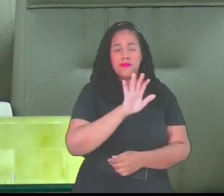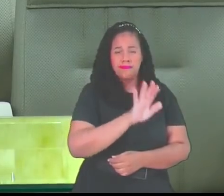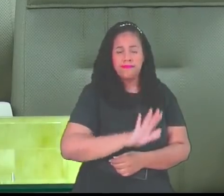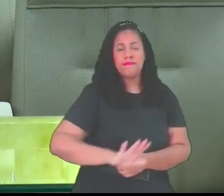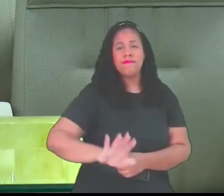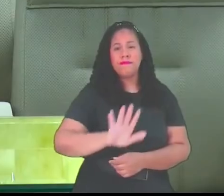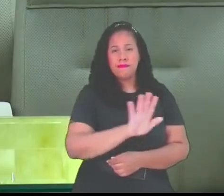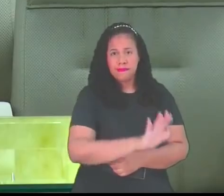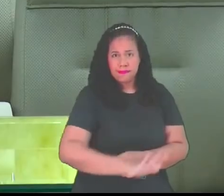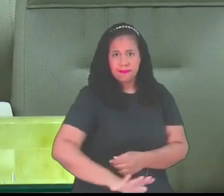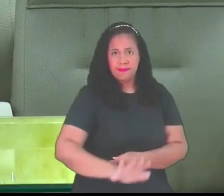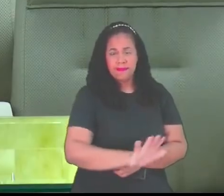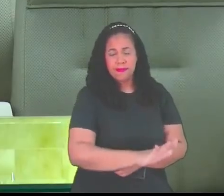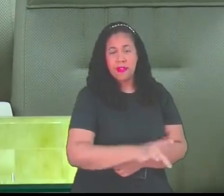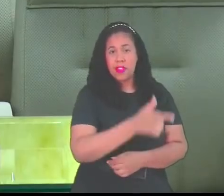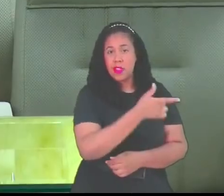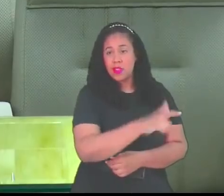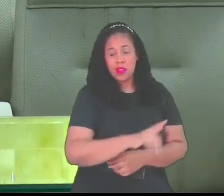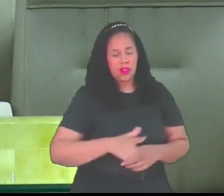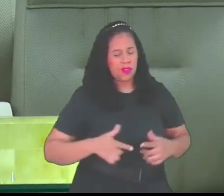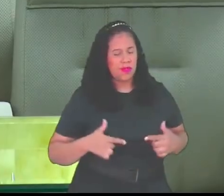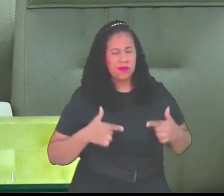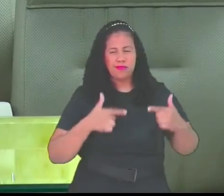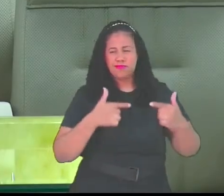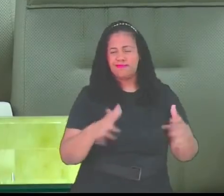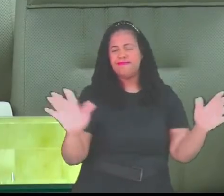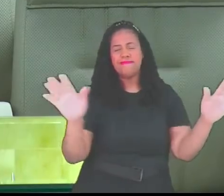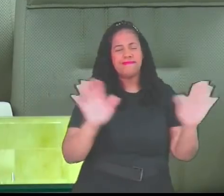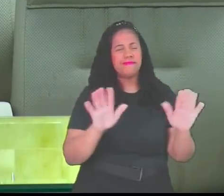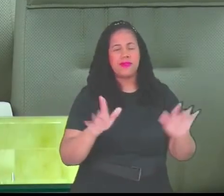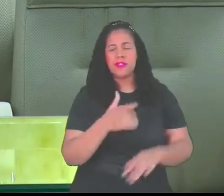e não houve batalha humana, não houve.